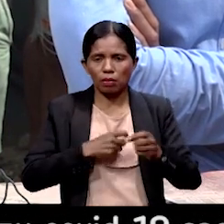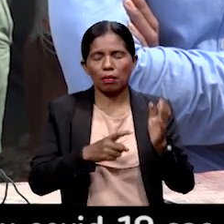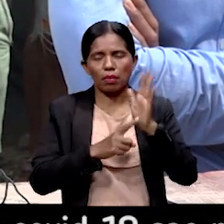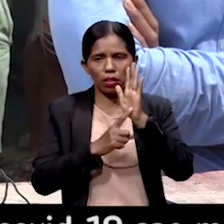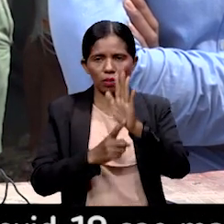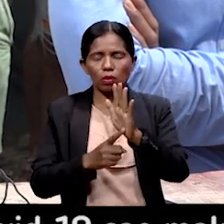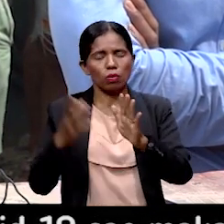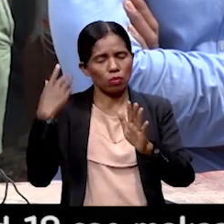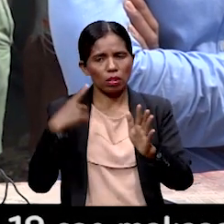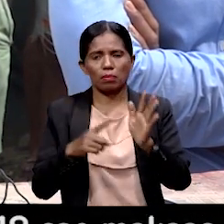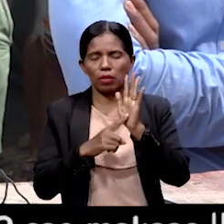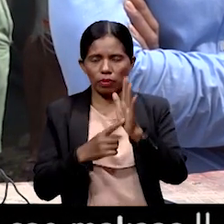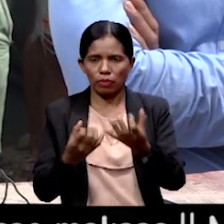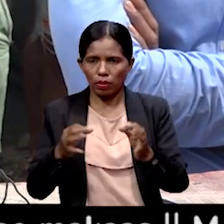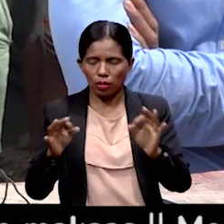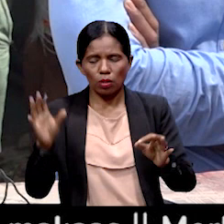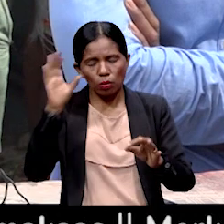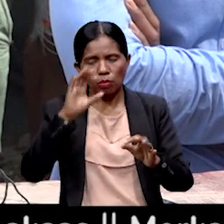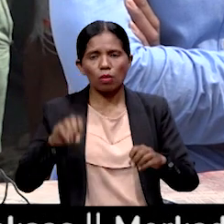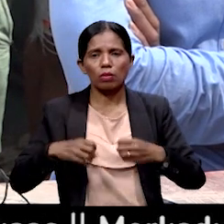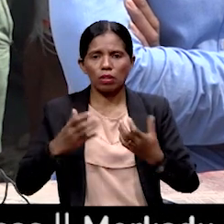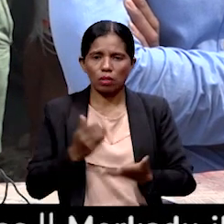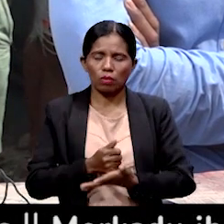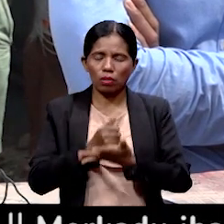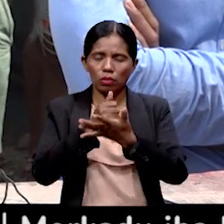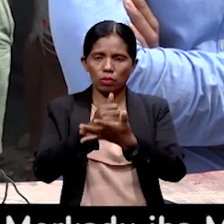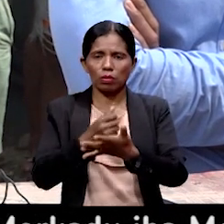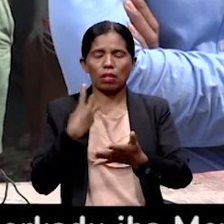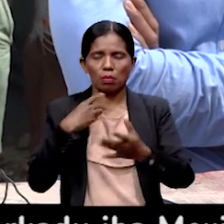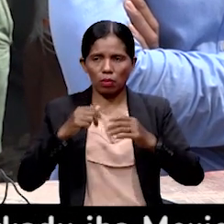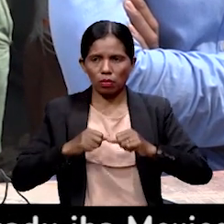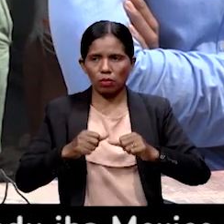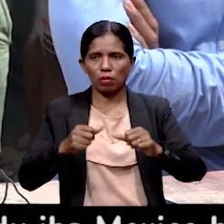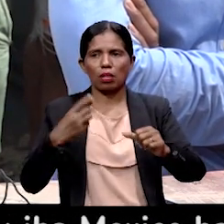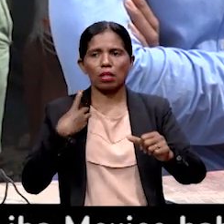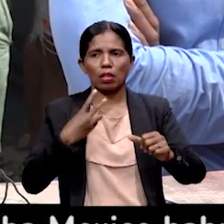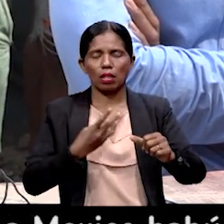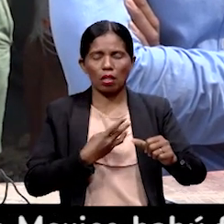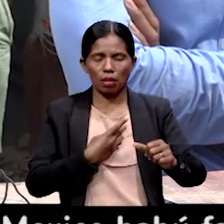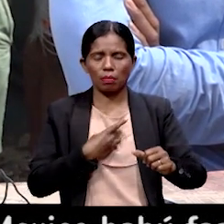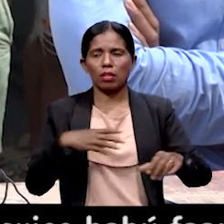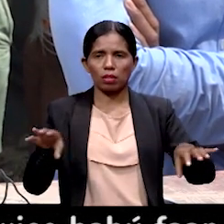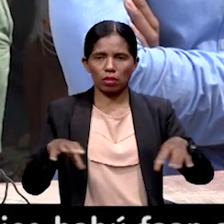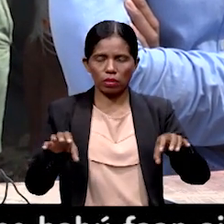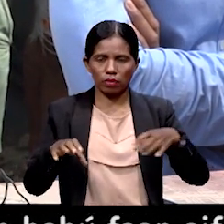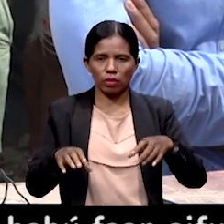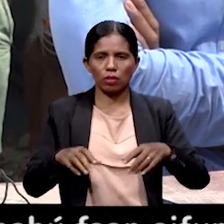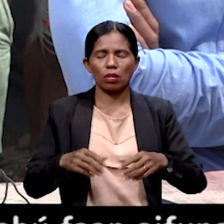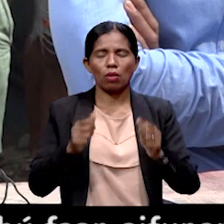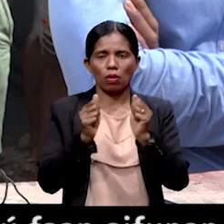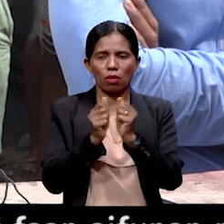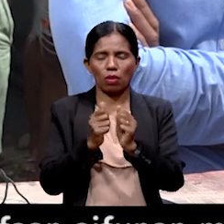nem ato ona, não nebe le buca solução rumo diak. Atu ami continua halo ami ni misau ne ho